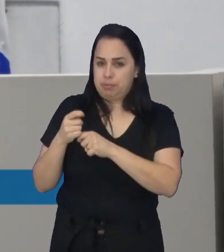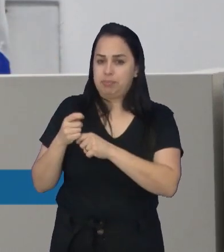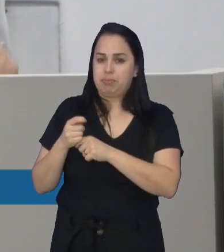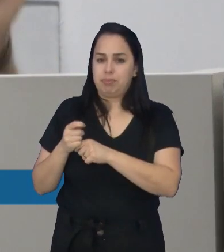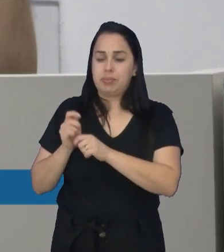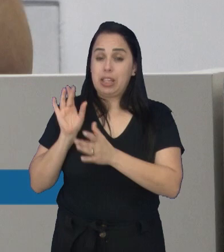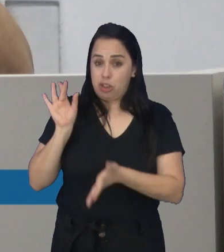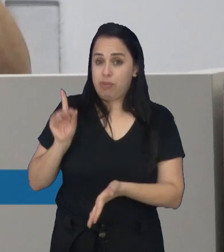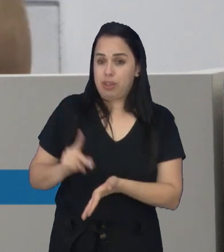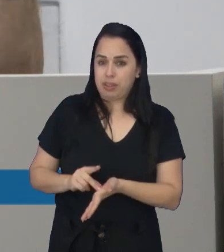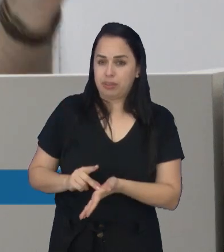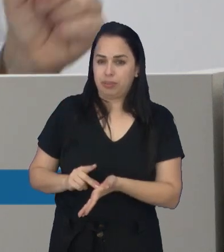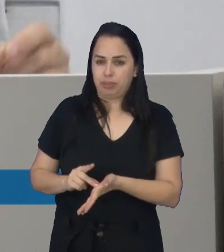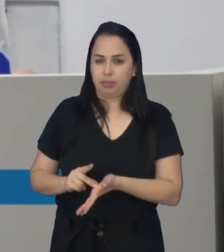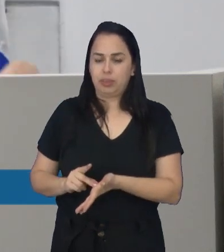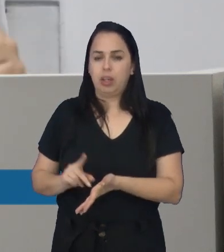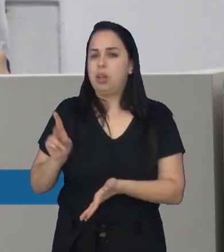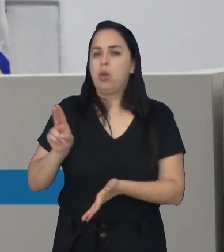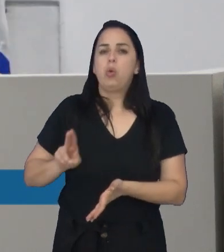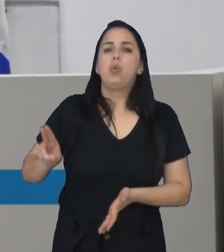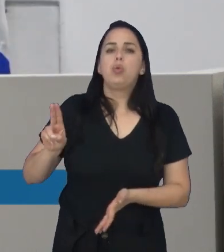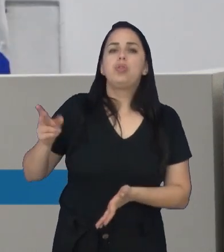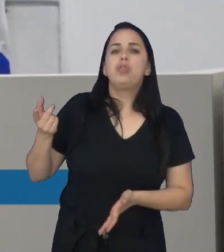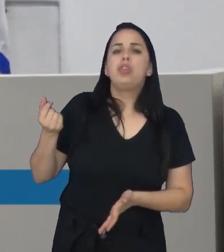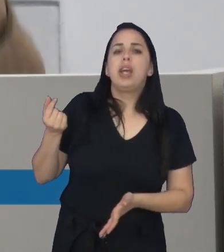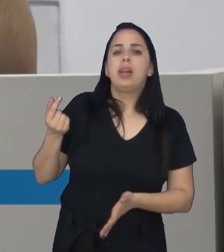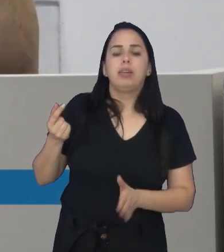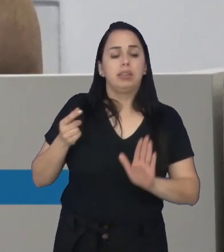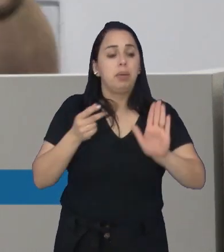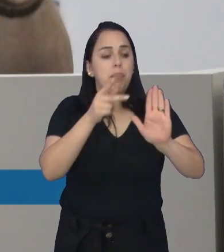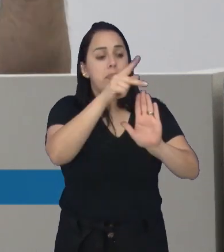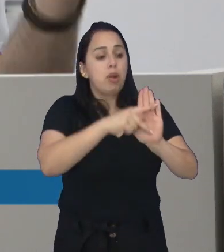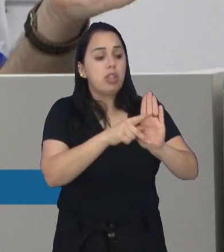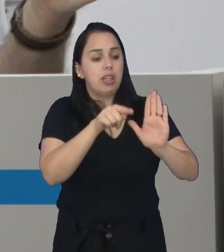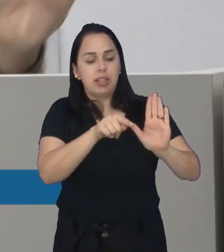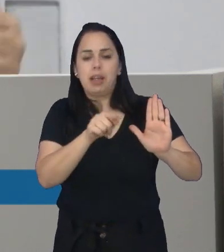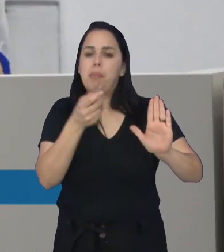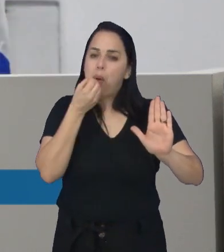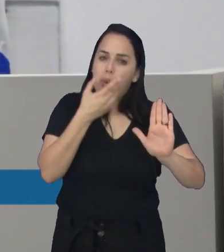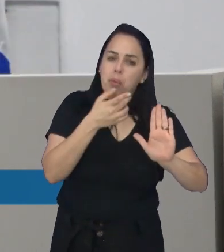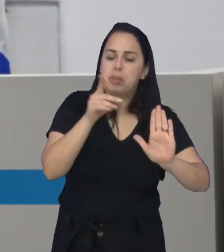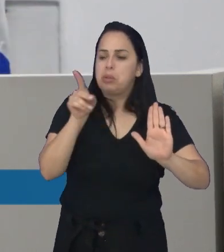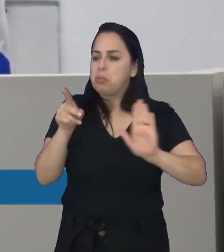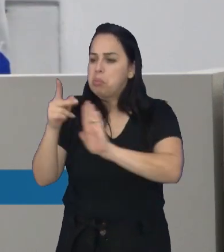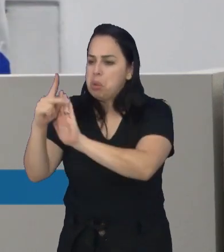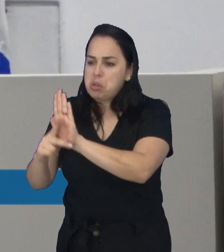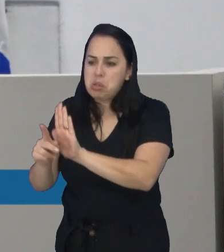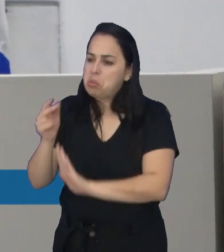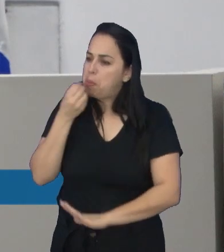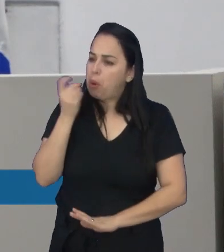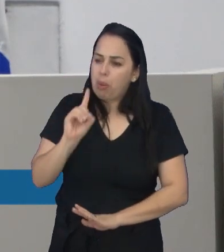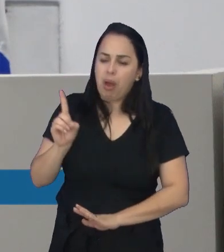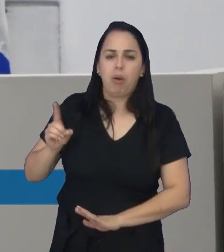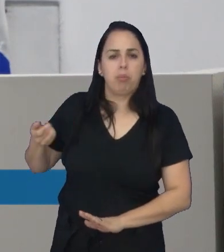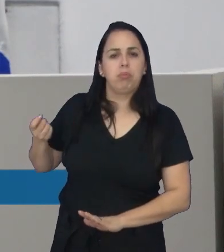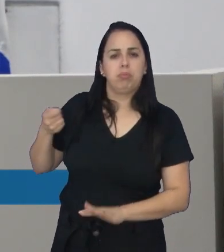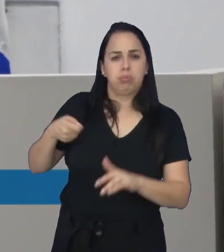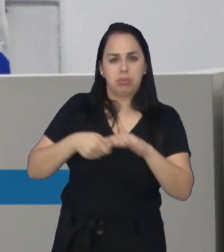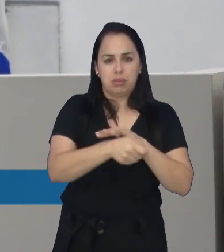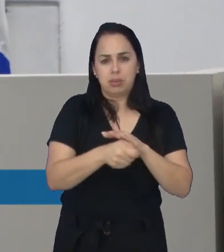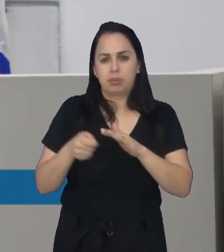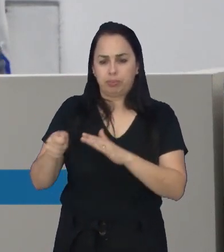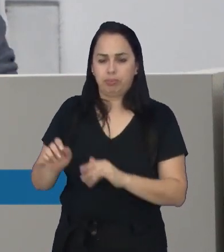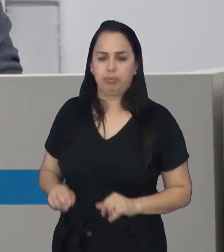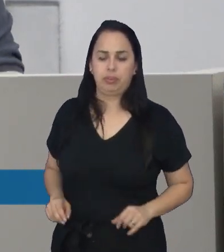verdade a nua em o uso do dinheiro conforme os projetos são apresentados esse projeto é válido esse projeto não é válido e assim vai é o fundo